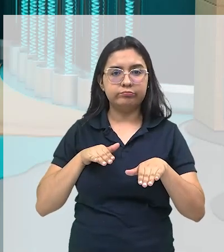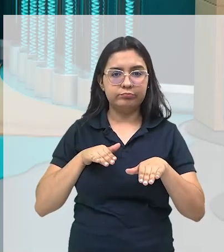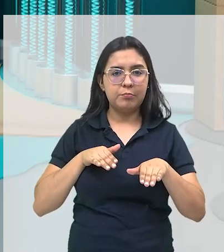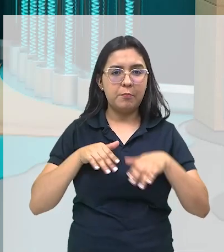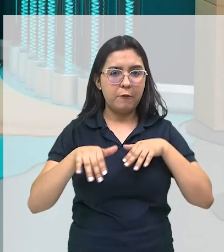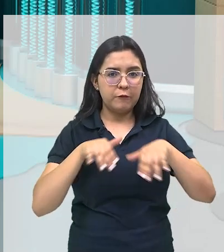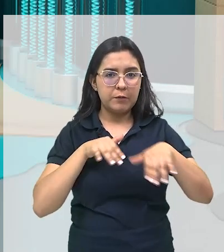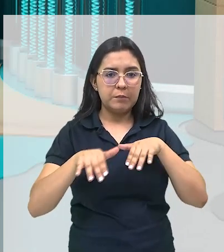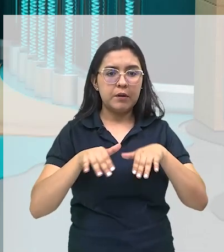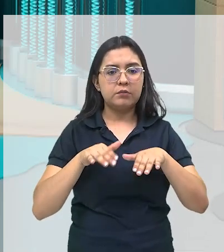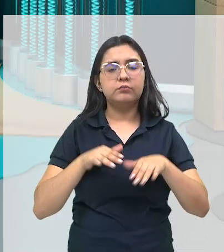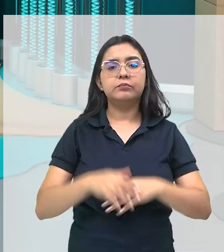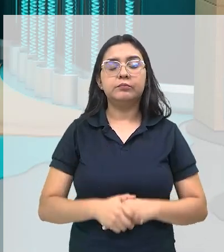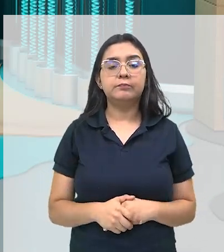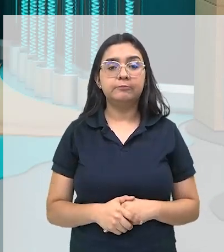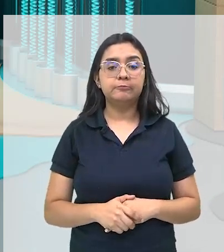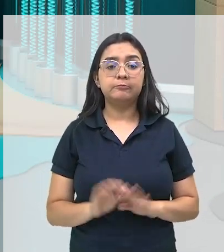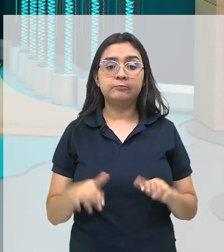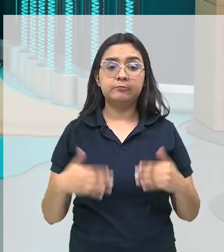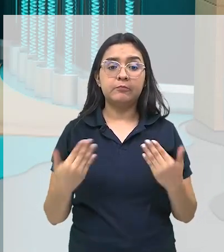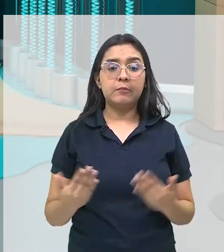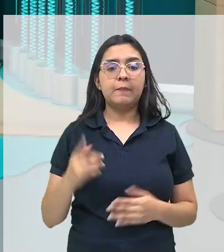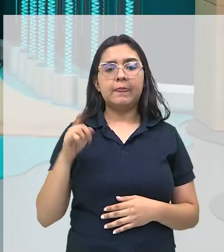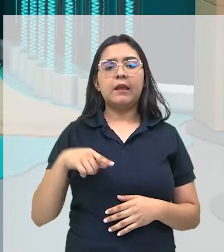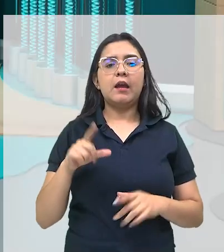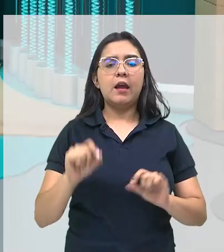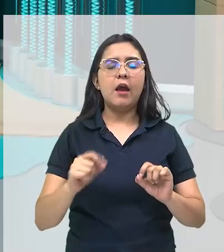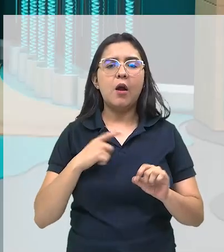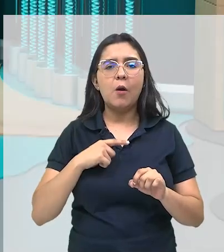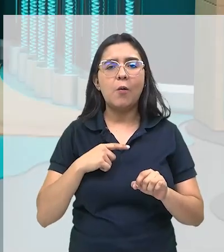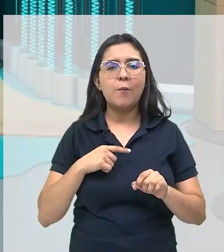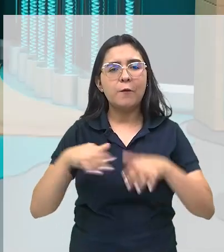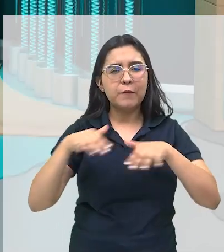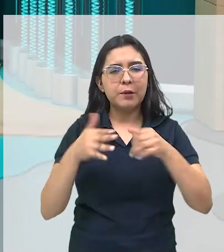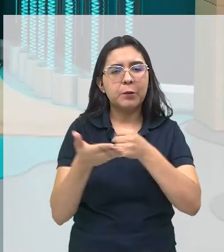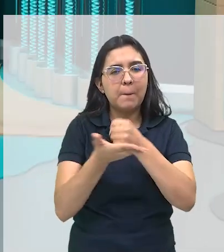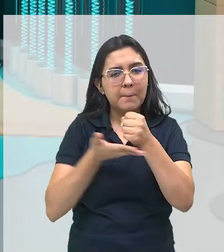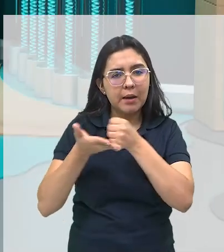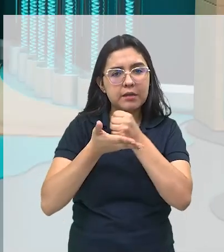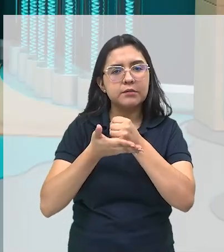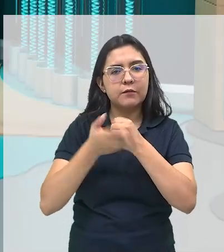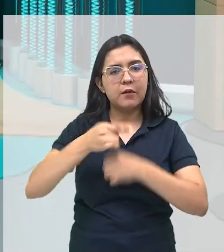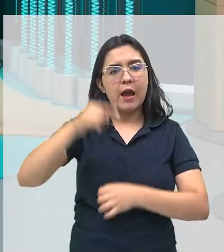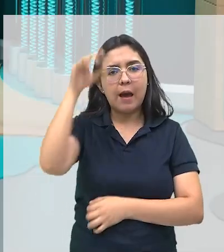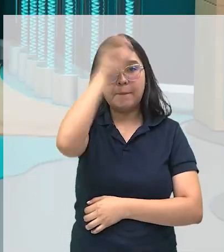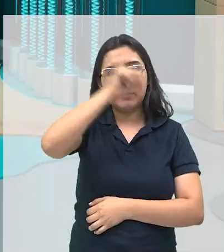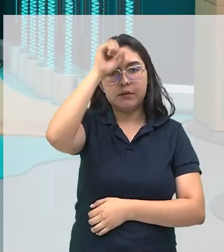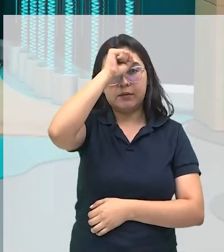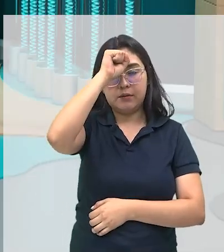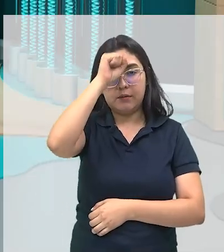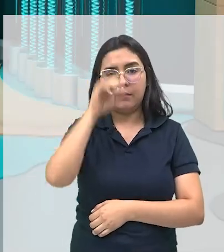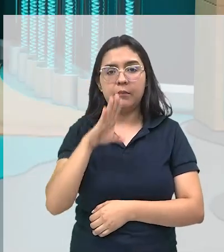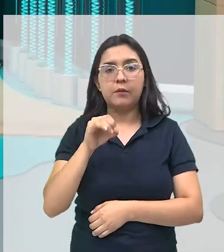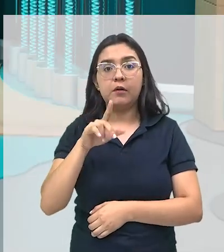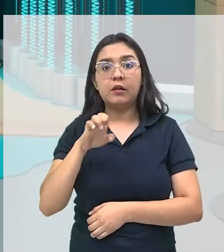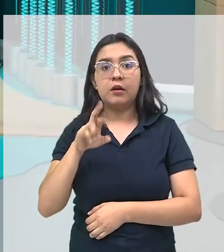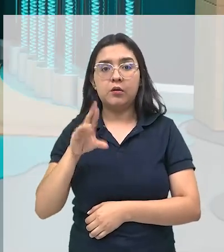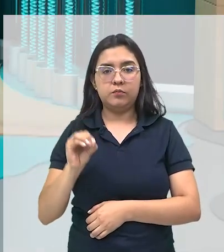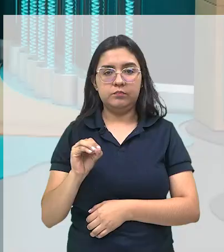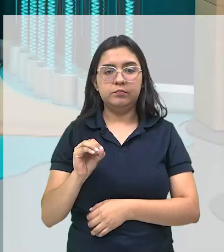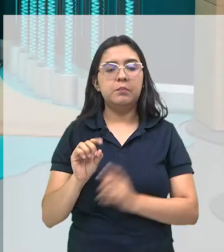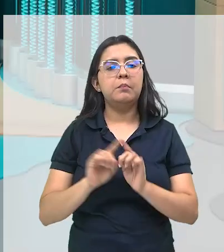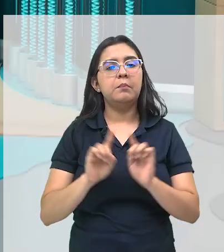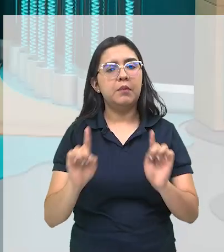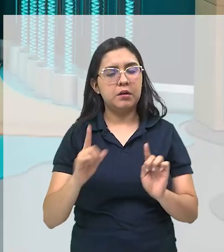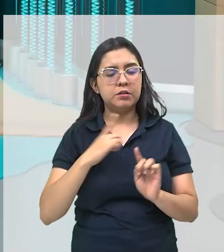né? Fazendo essa variação. Esse daí é o passo básico para o aprendizado do bolero, mas não é só